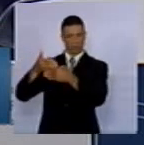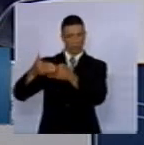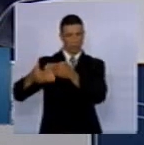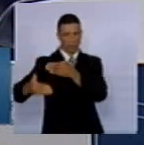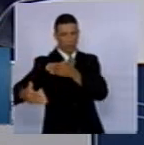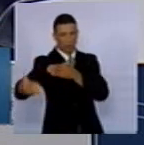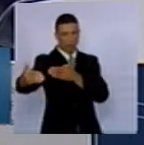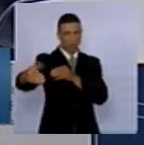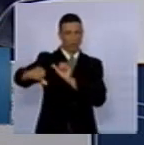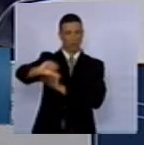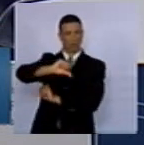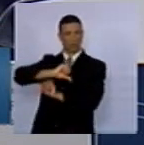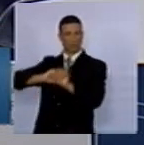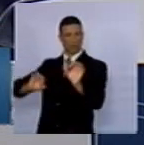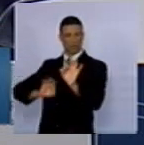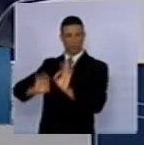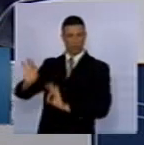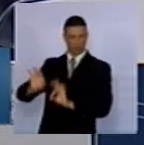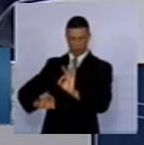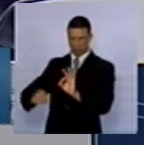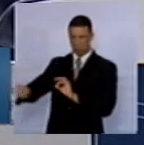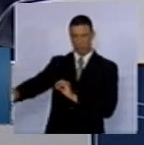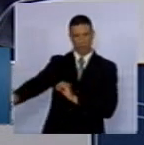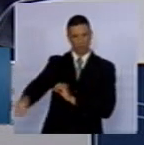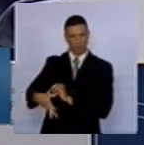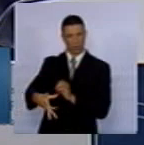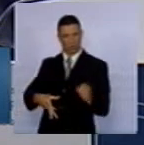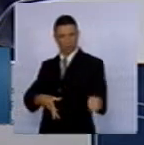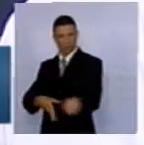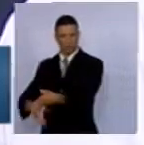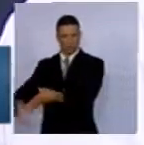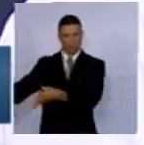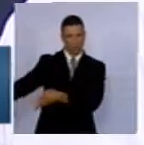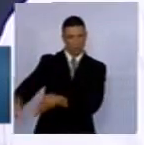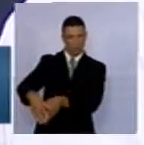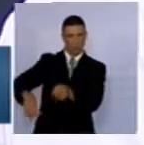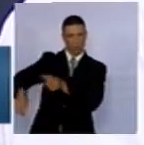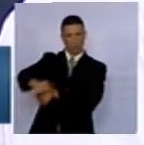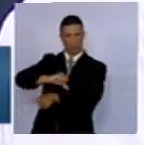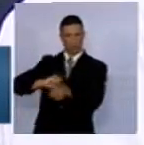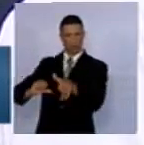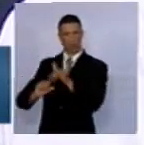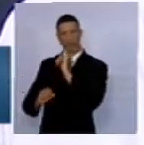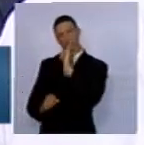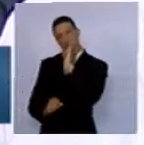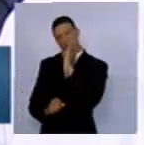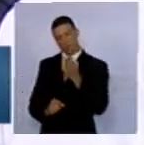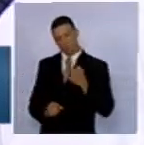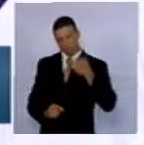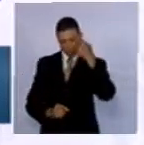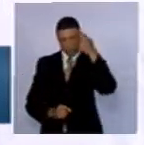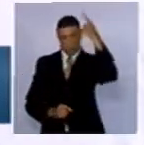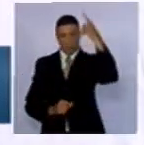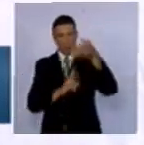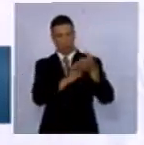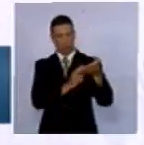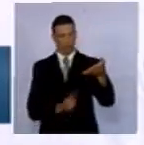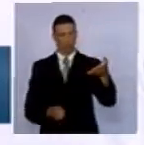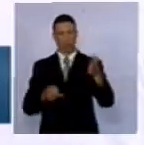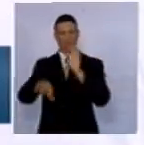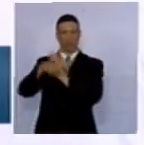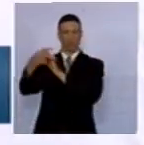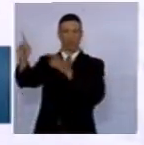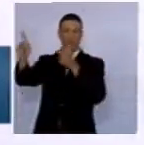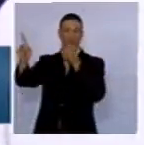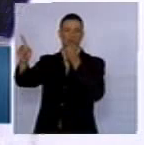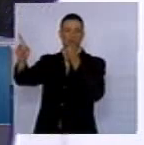partir dos anos 90 entendendo esse processo estabelecer um claramente com meu cito ali de um relatório em inglês da